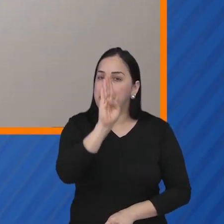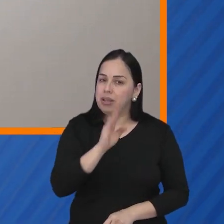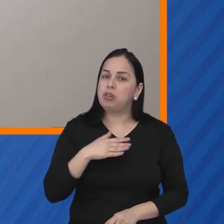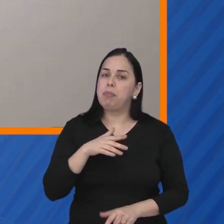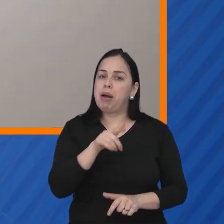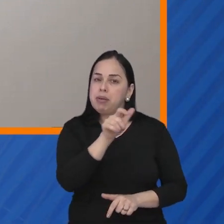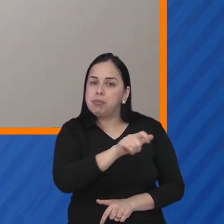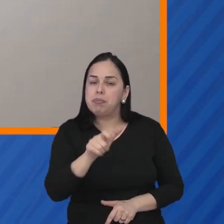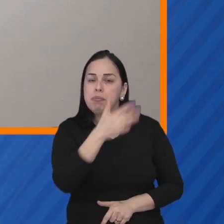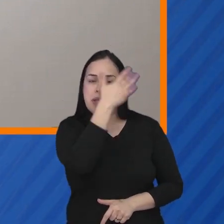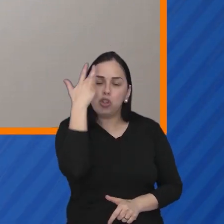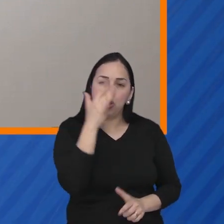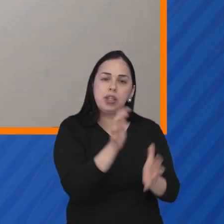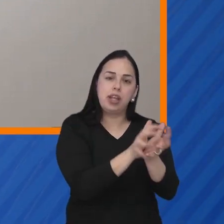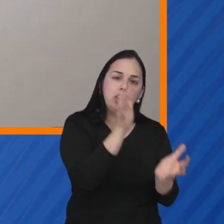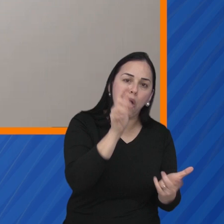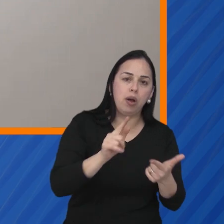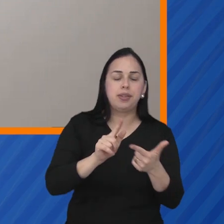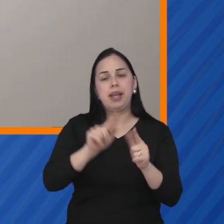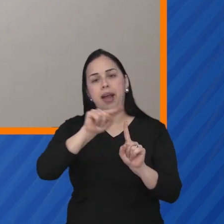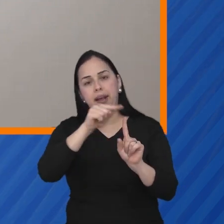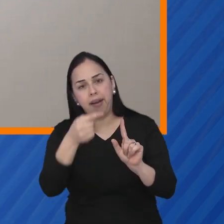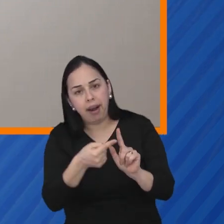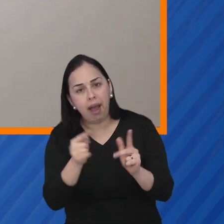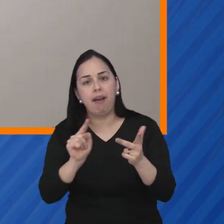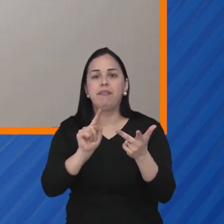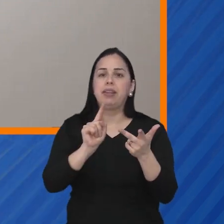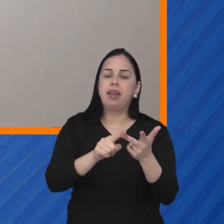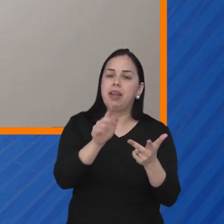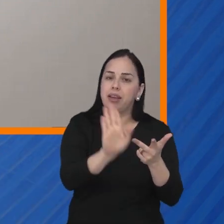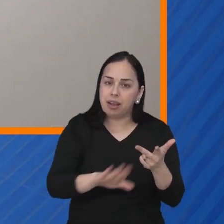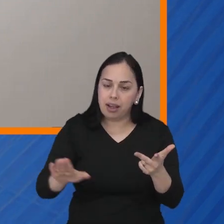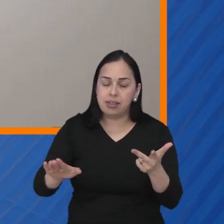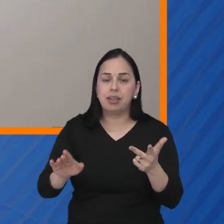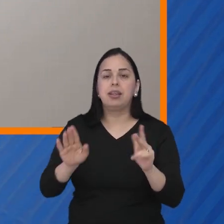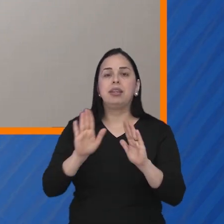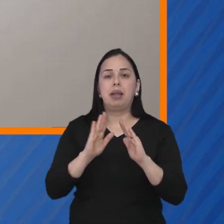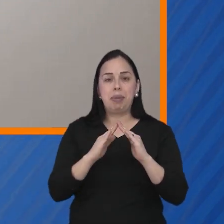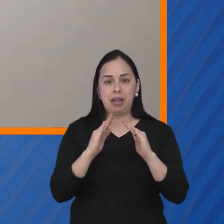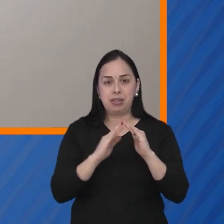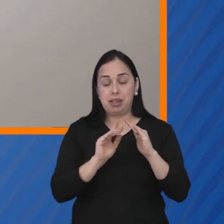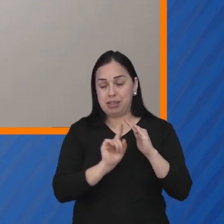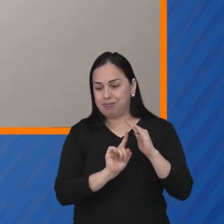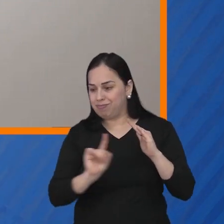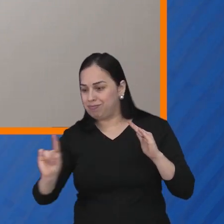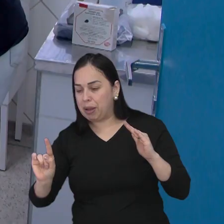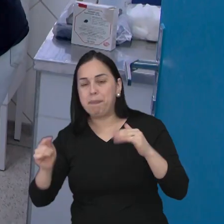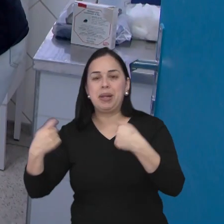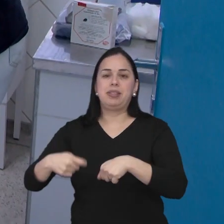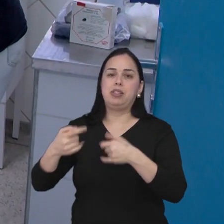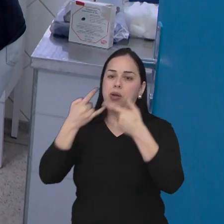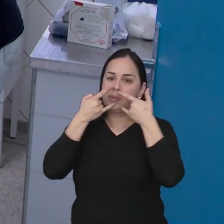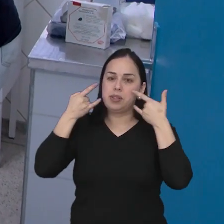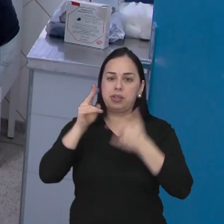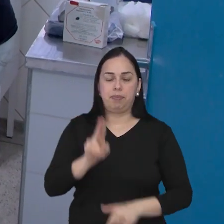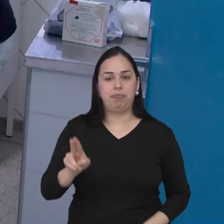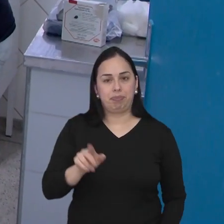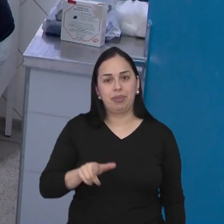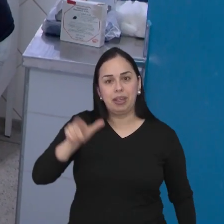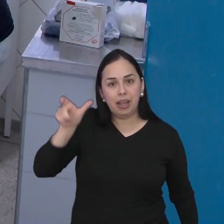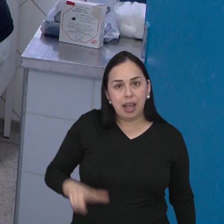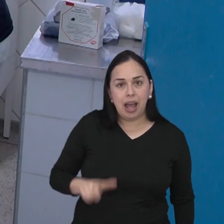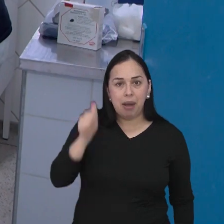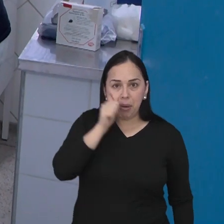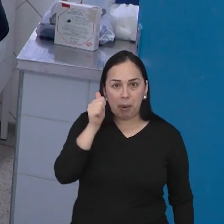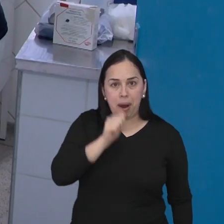do grupo de risco. E caso não seja possível fazer esse isolamento em casa, é importante sair sempre usando máscara. A Eliane sabe da